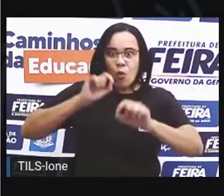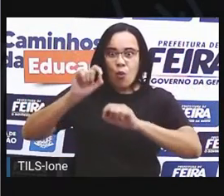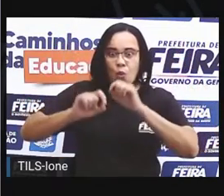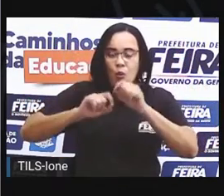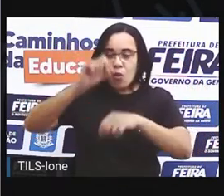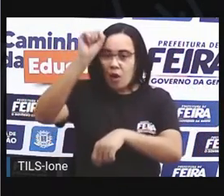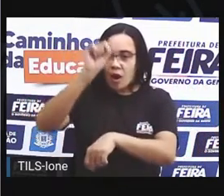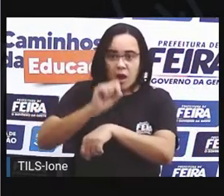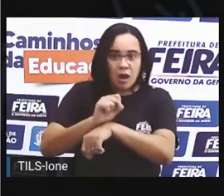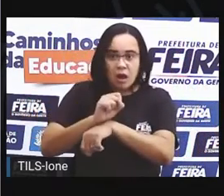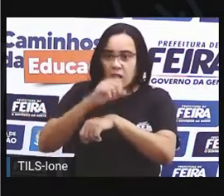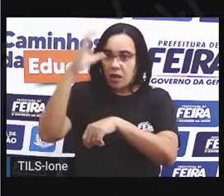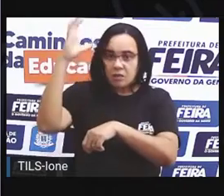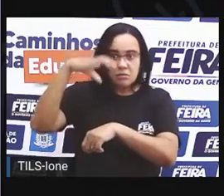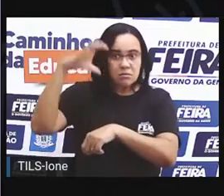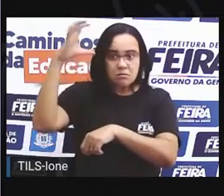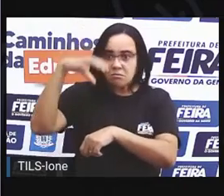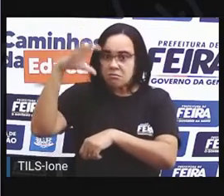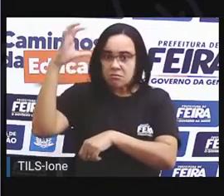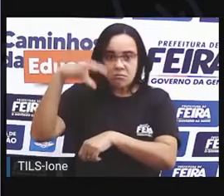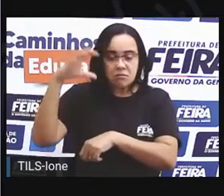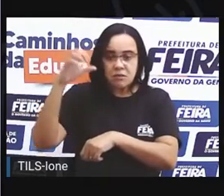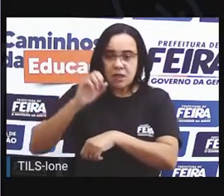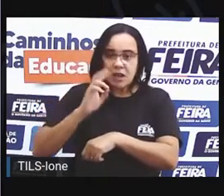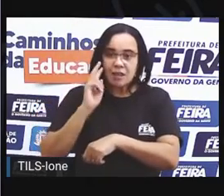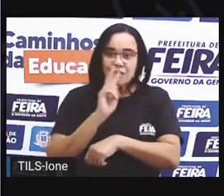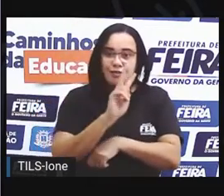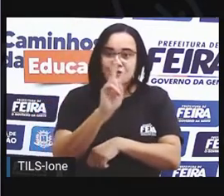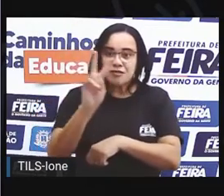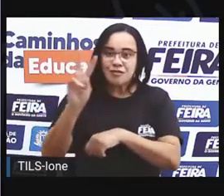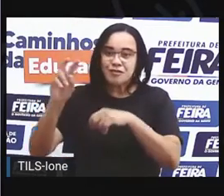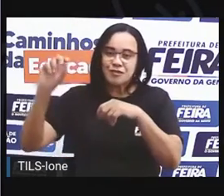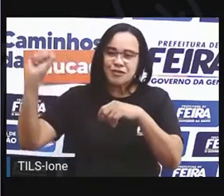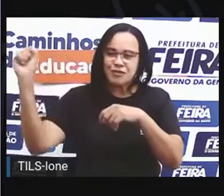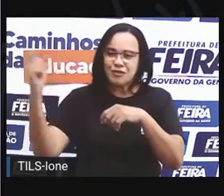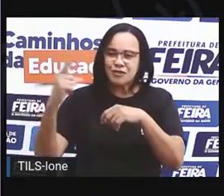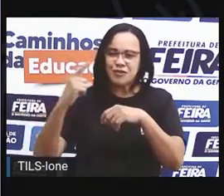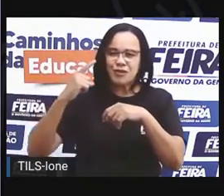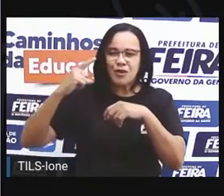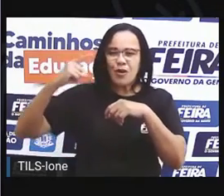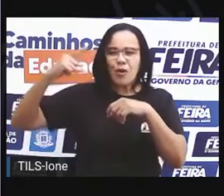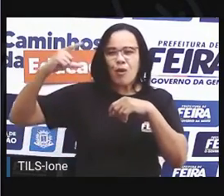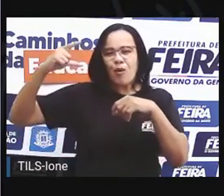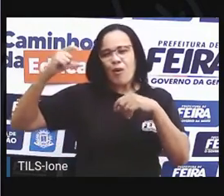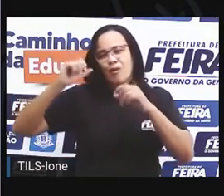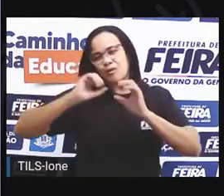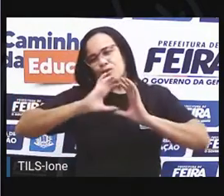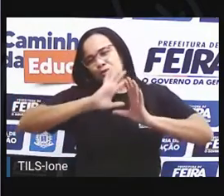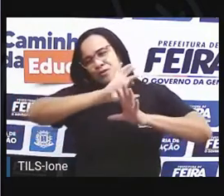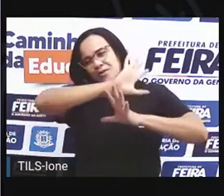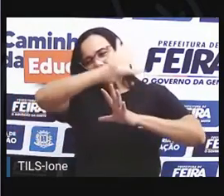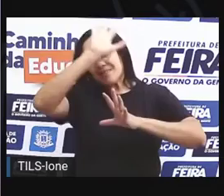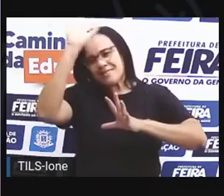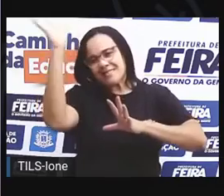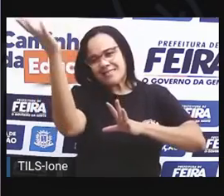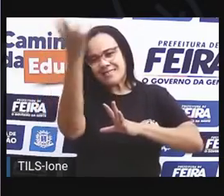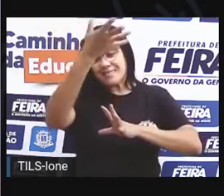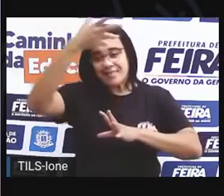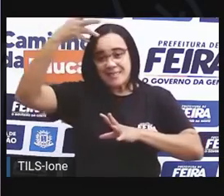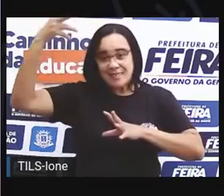parou de chover e apareceu um sol brilhante novamente no céu. E